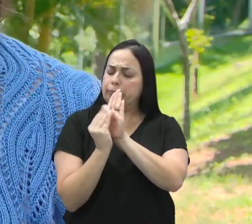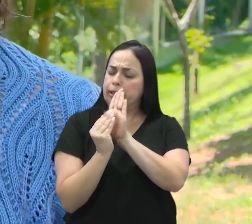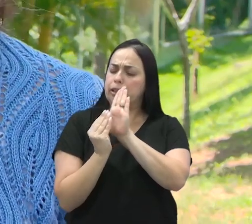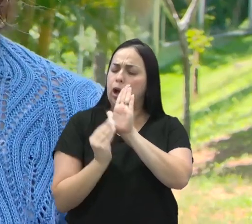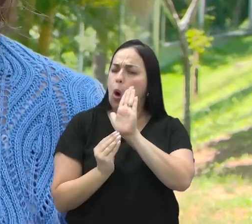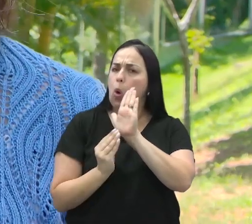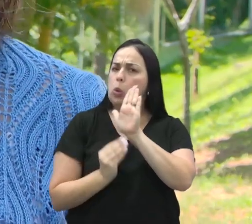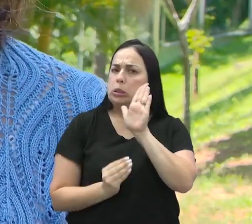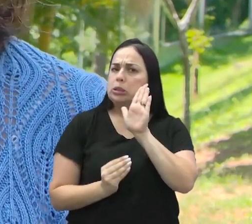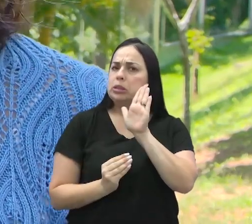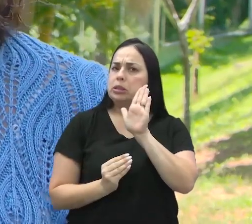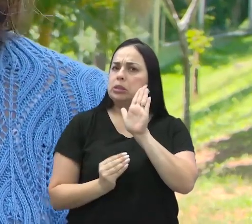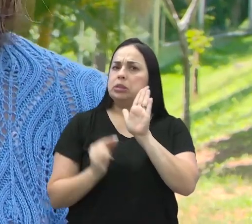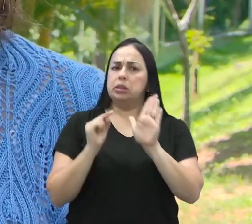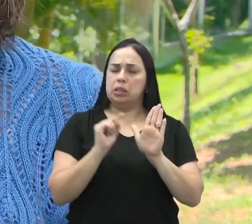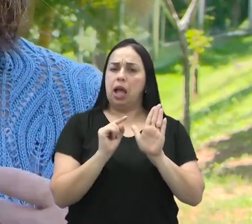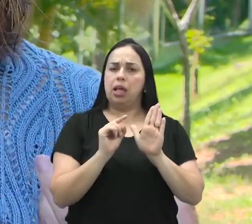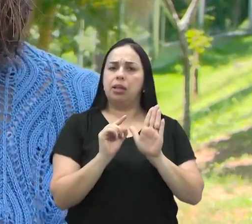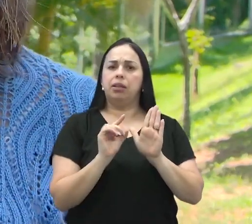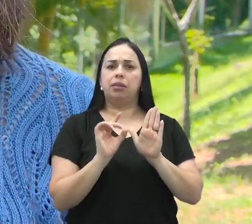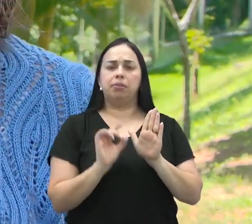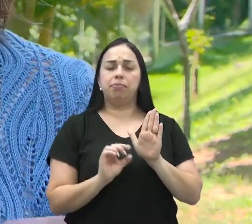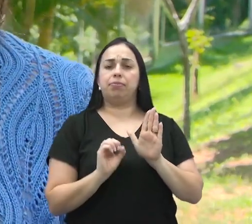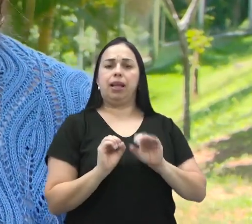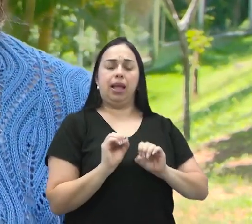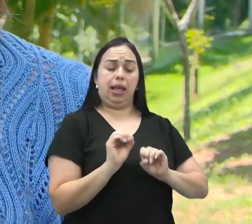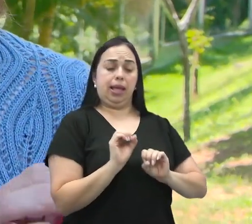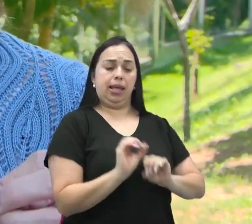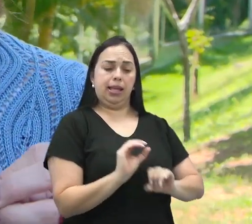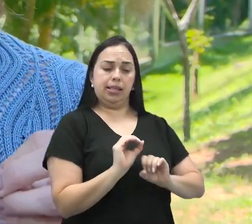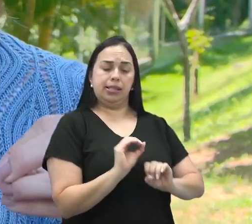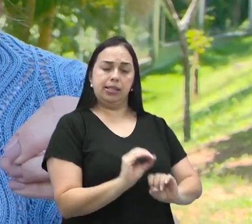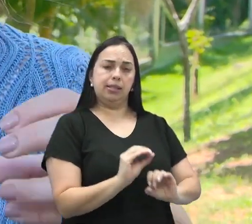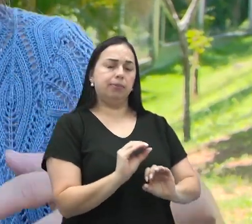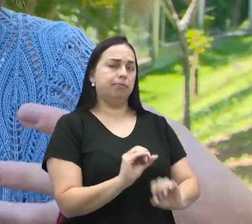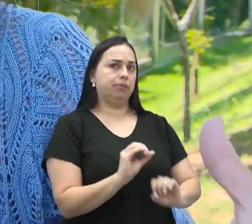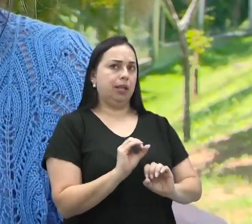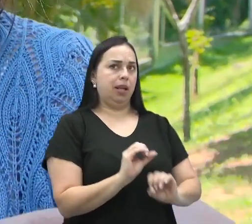conteúdo trabalhado na escola vai além de